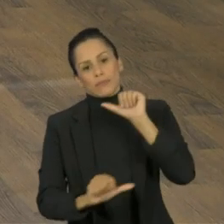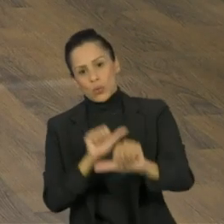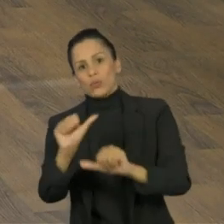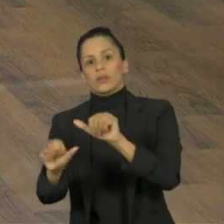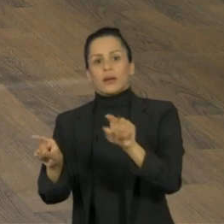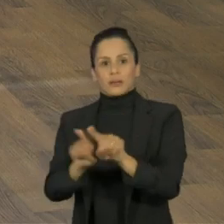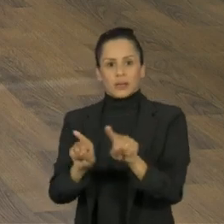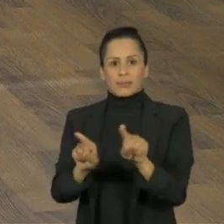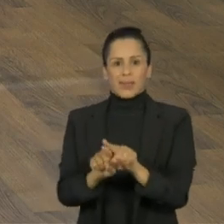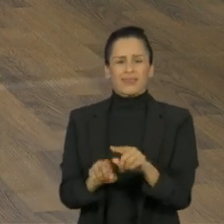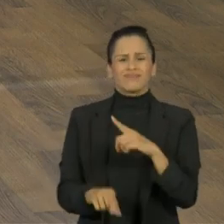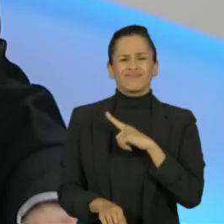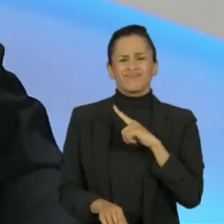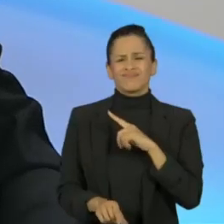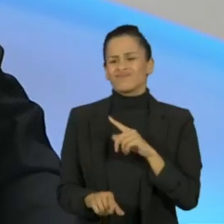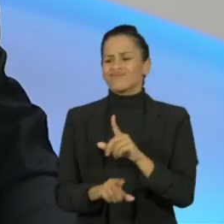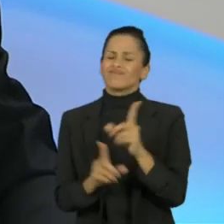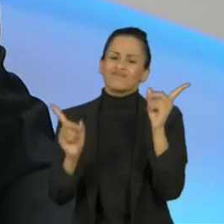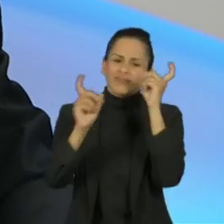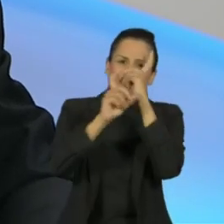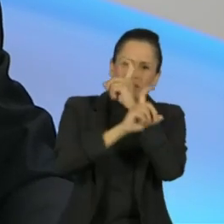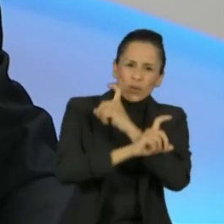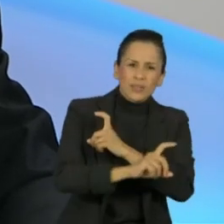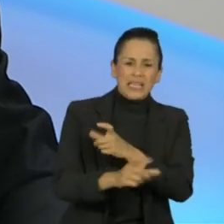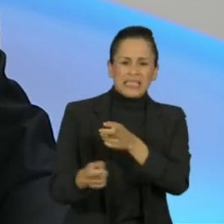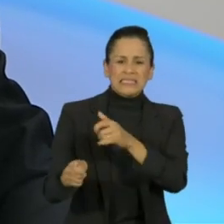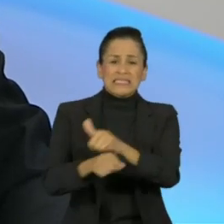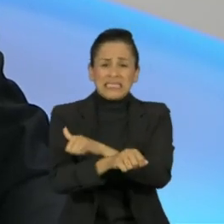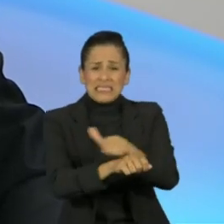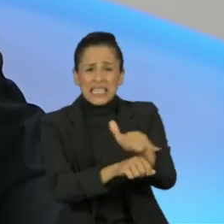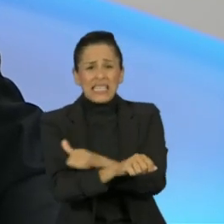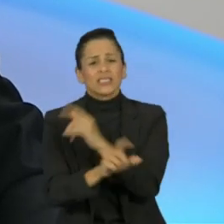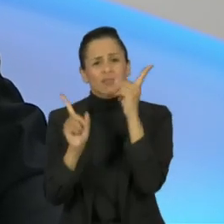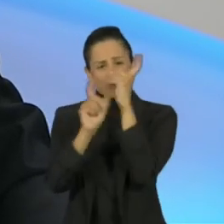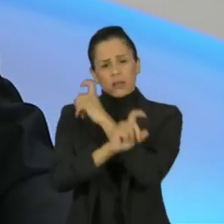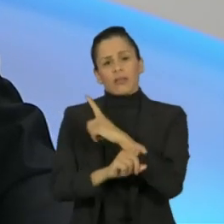dificulta a governabilidade e dá margem a alguns desses problemas que você descreveu. Fernando, por...